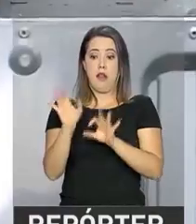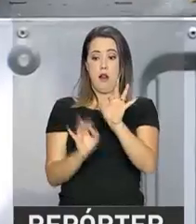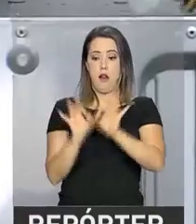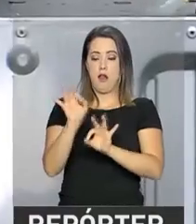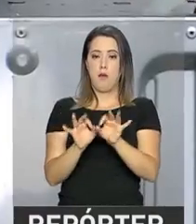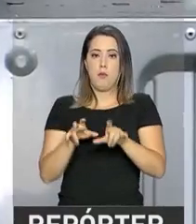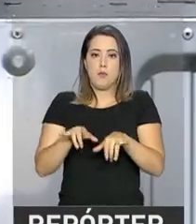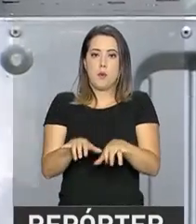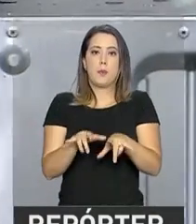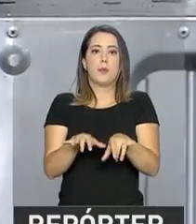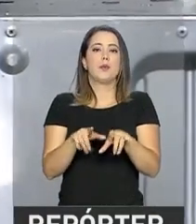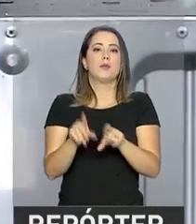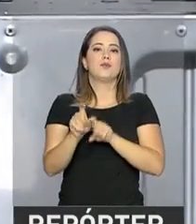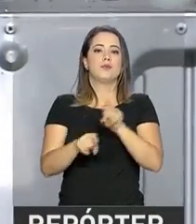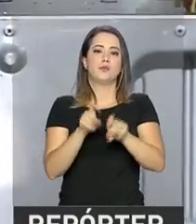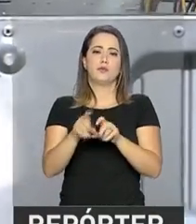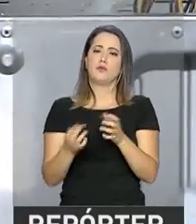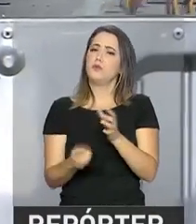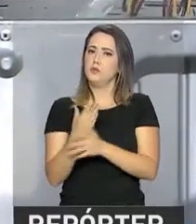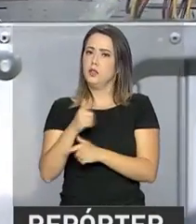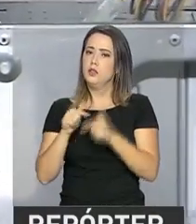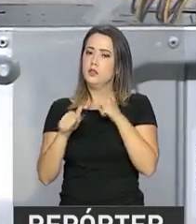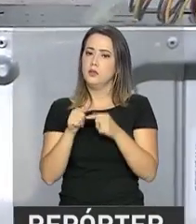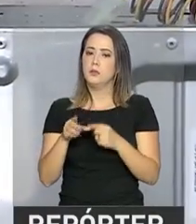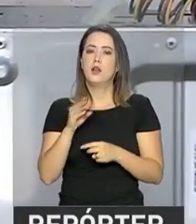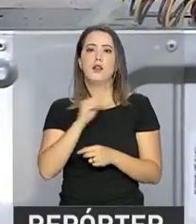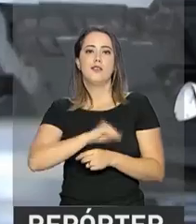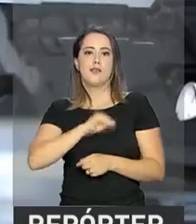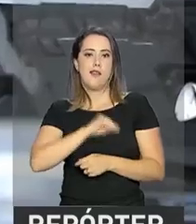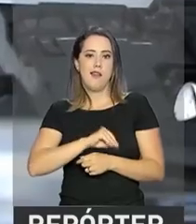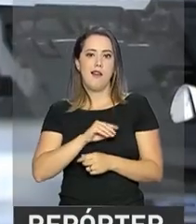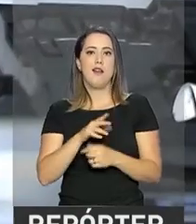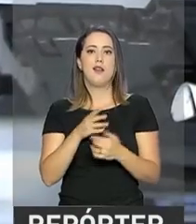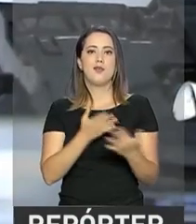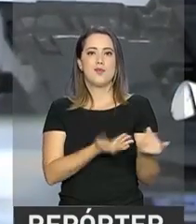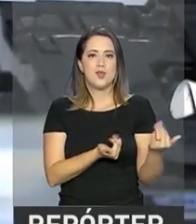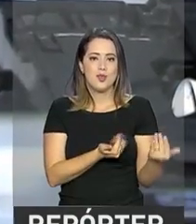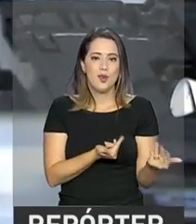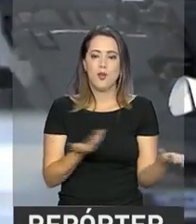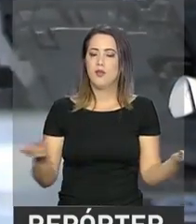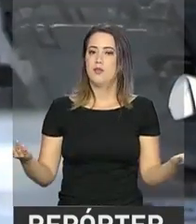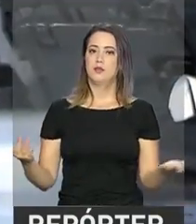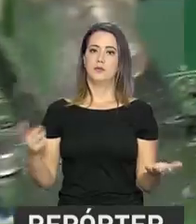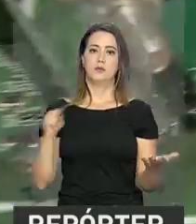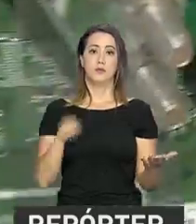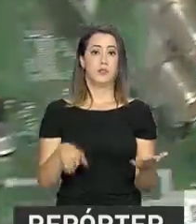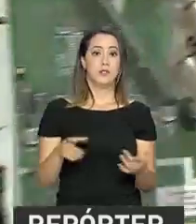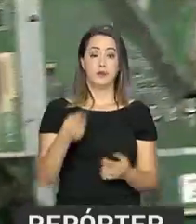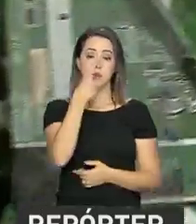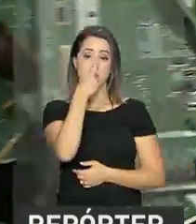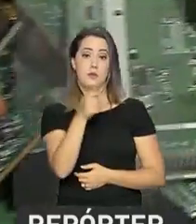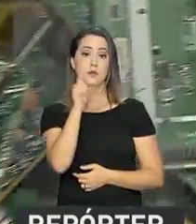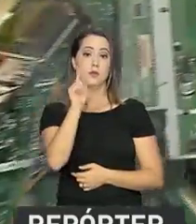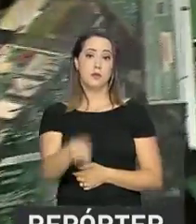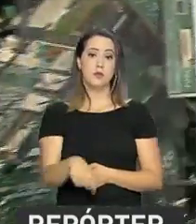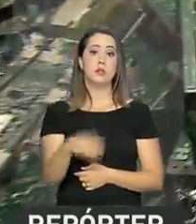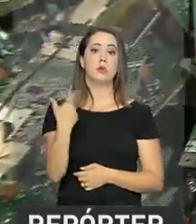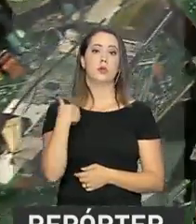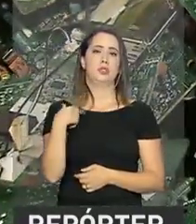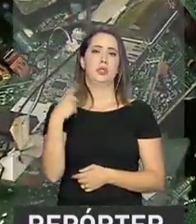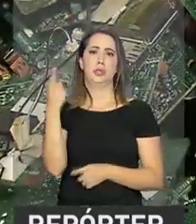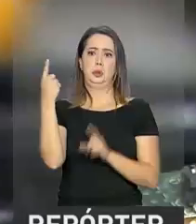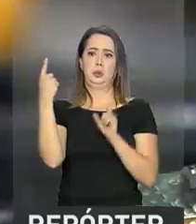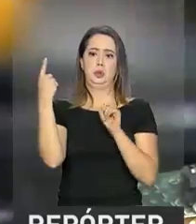jovens a gente gera emprego renda cidadania para esses jovens e tiram um lixo que altamente conta é